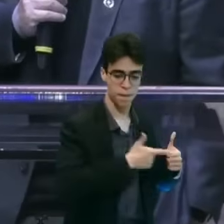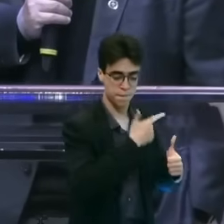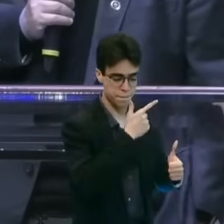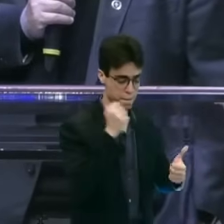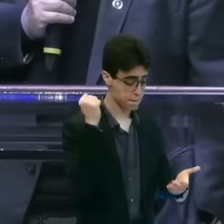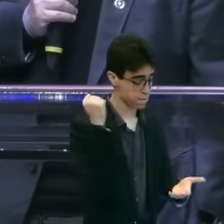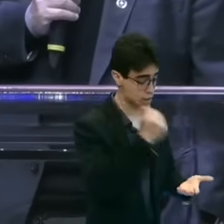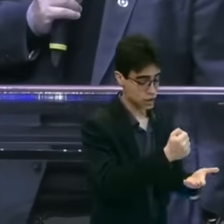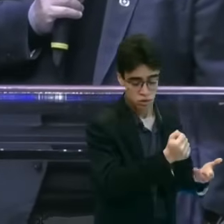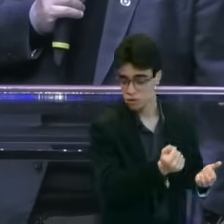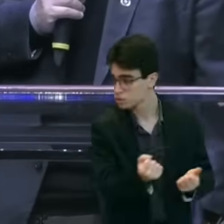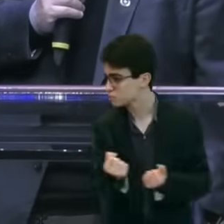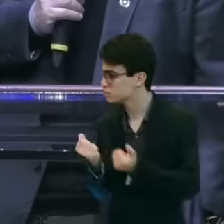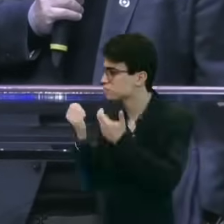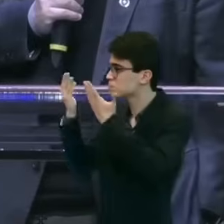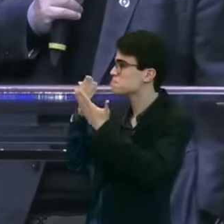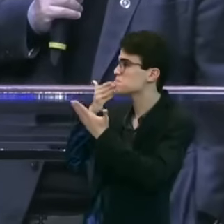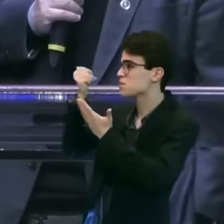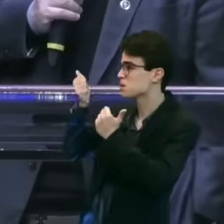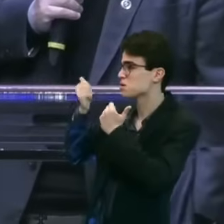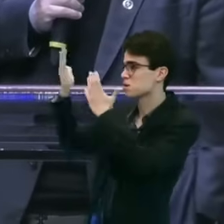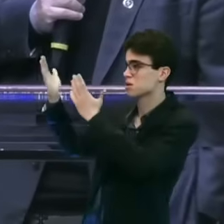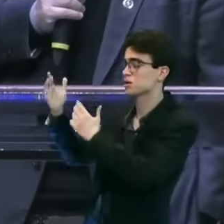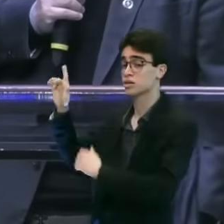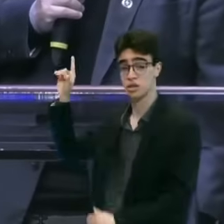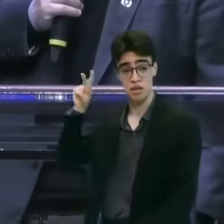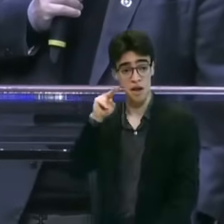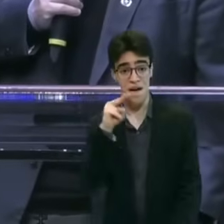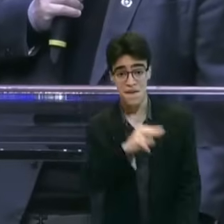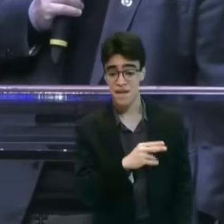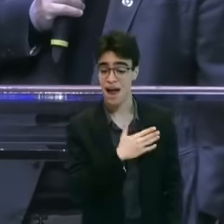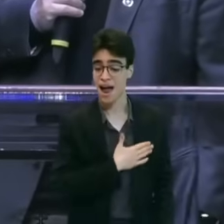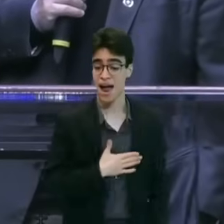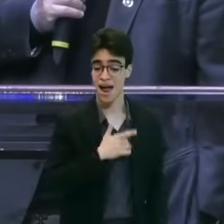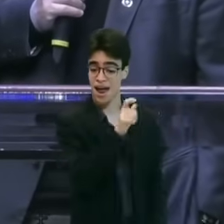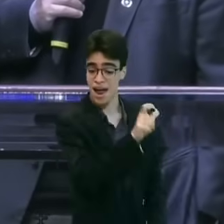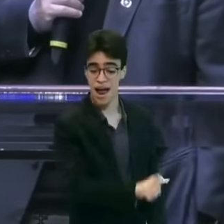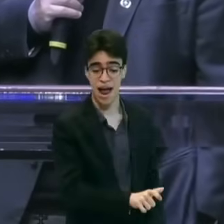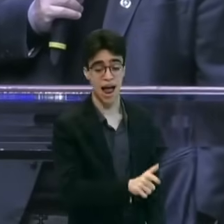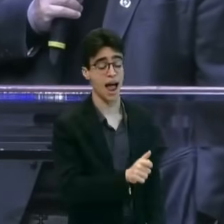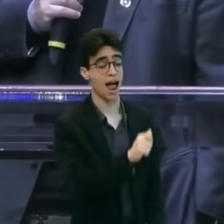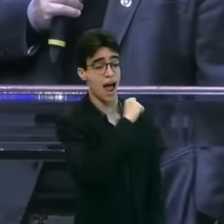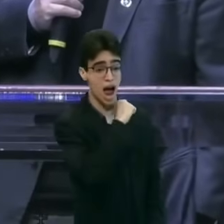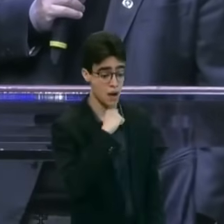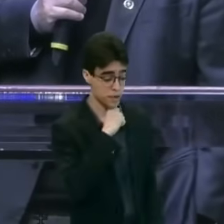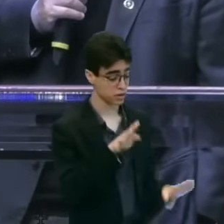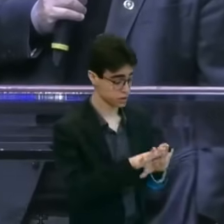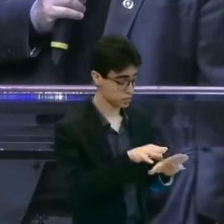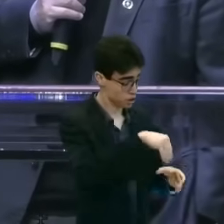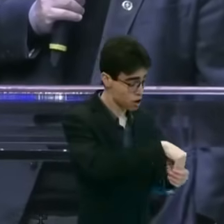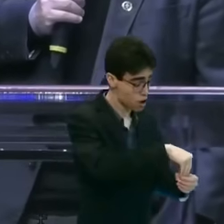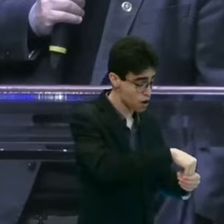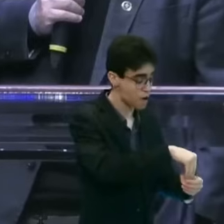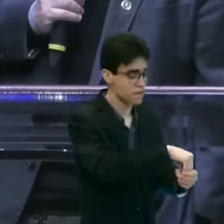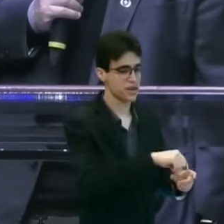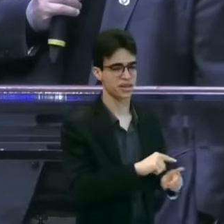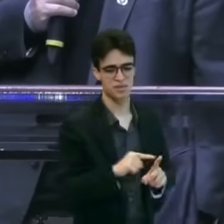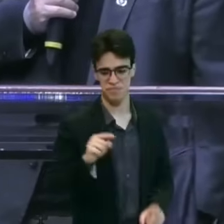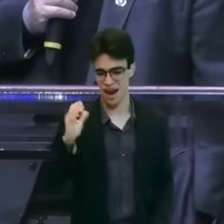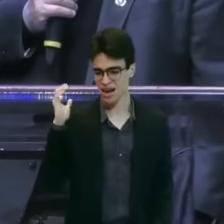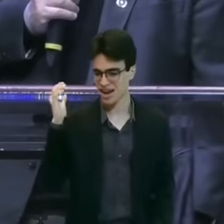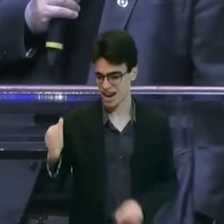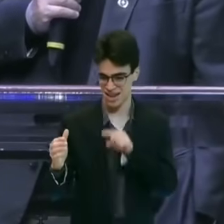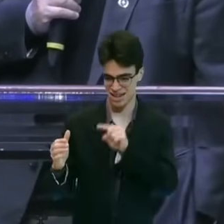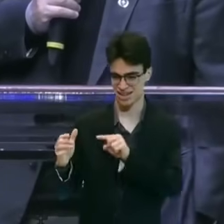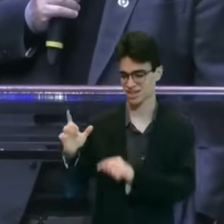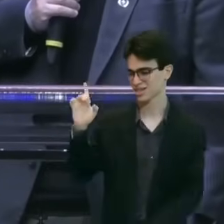as melhores partes ao Senhor, e o Senhor ficou contente com Abel, com a sua oferta, mas rejeitou Caim e a